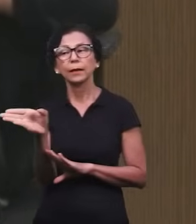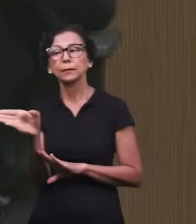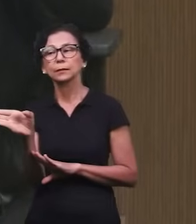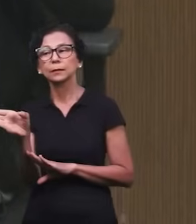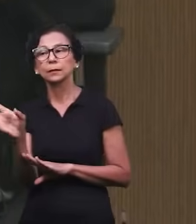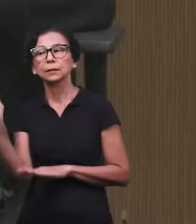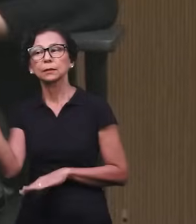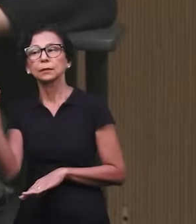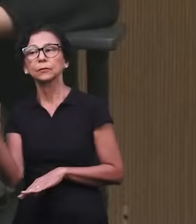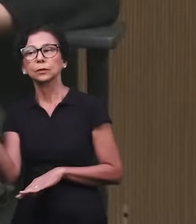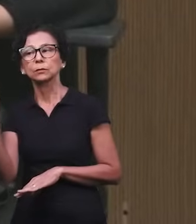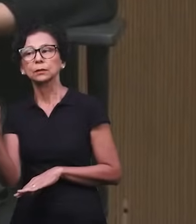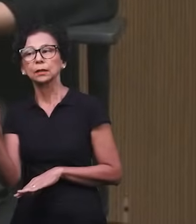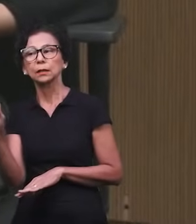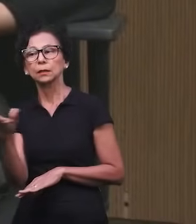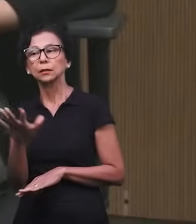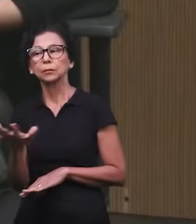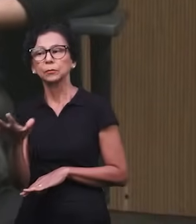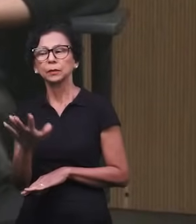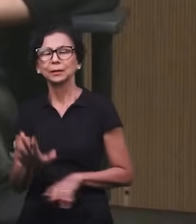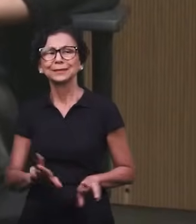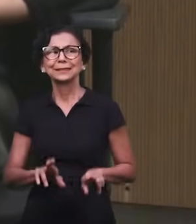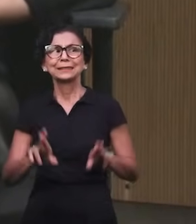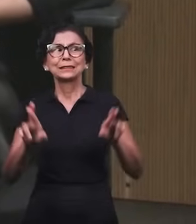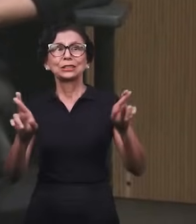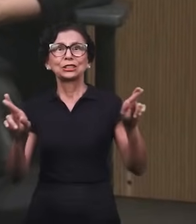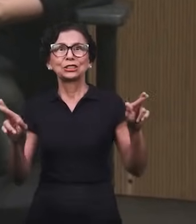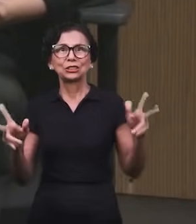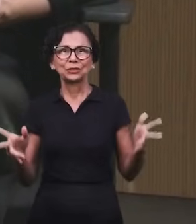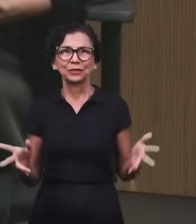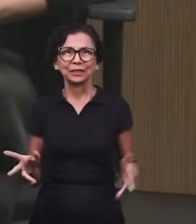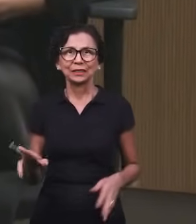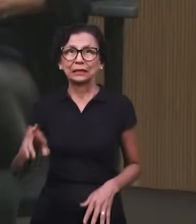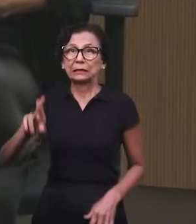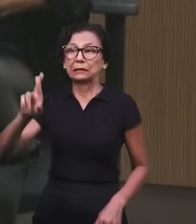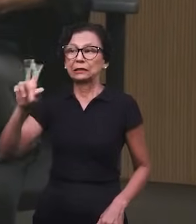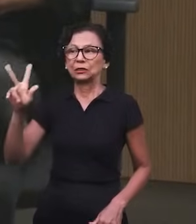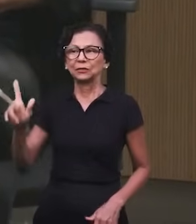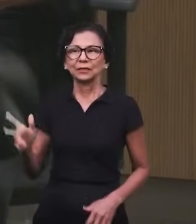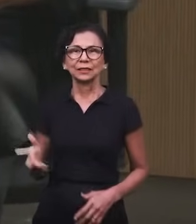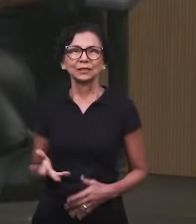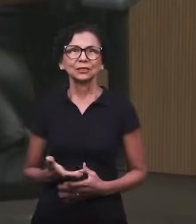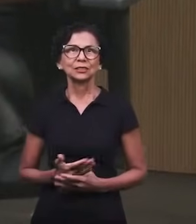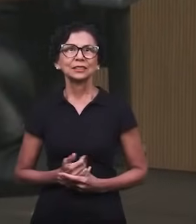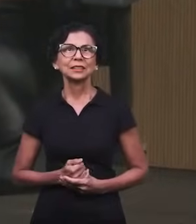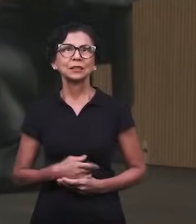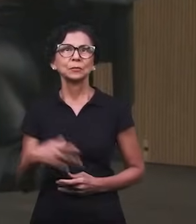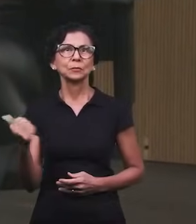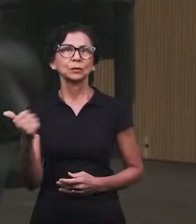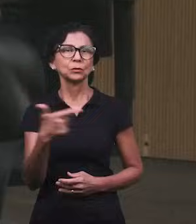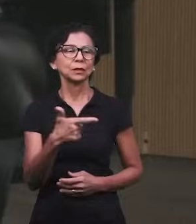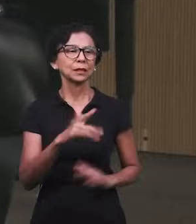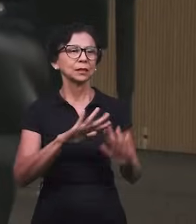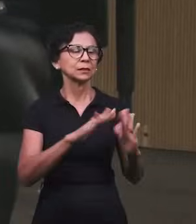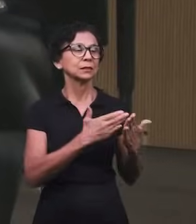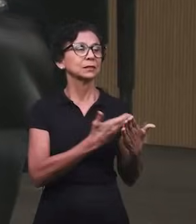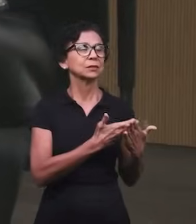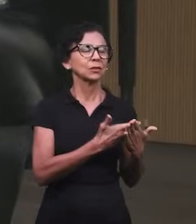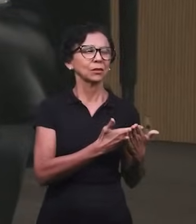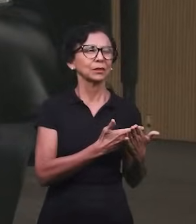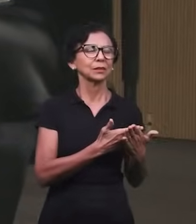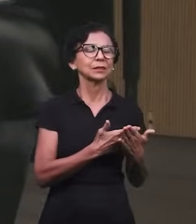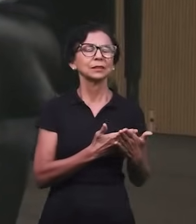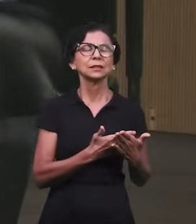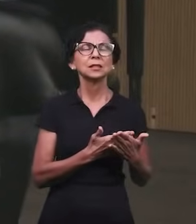O que o Senhor pode aconselhar para aqueles que vão começar a faculdade agora, em questão mais de testemunho,